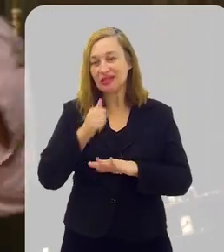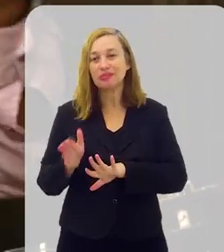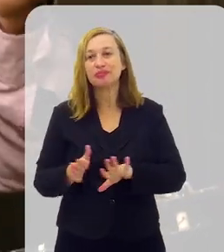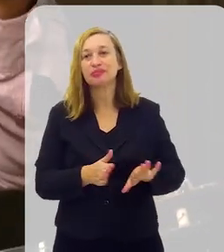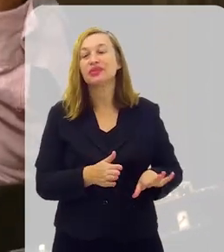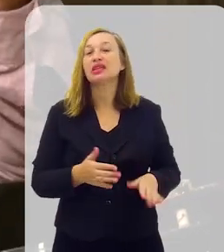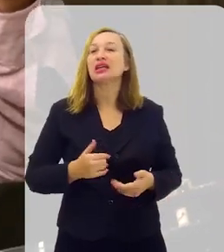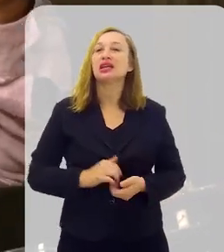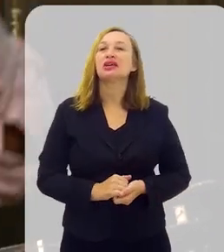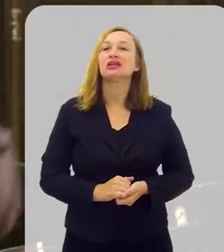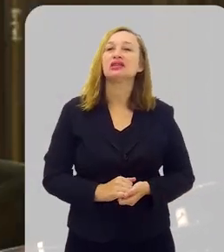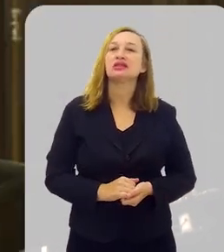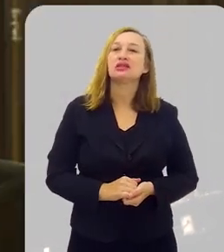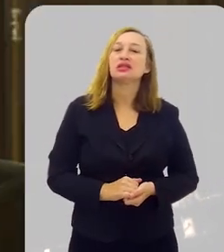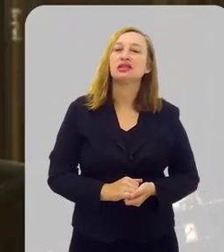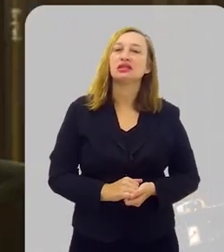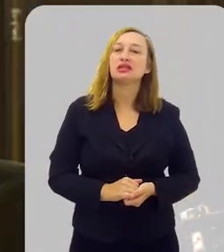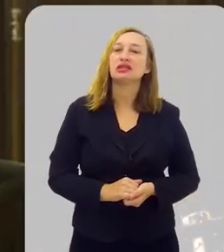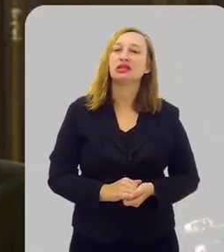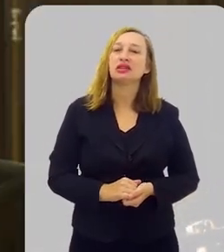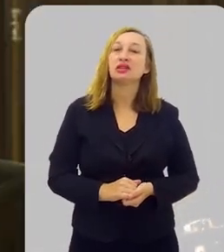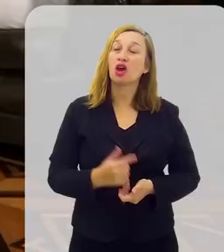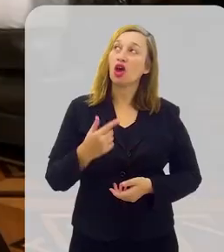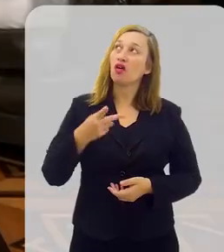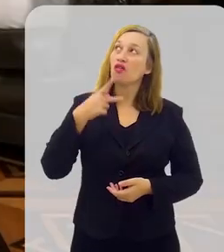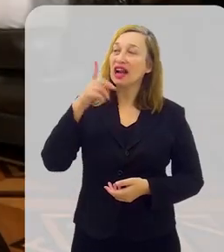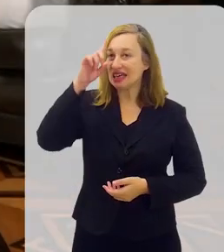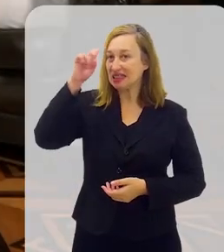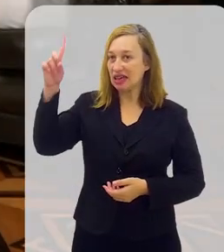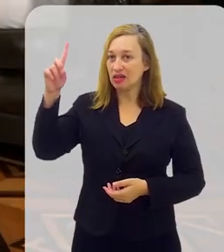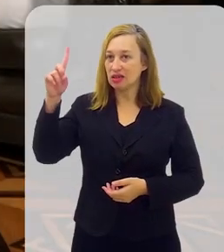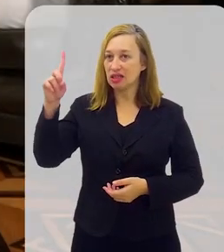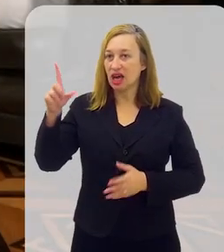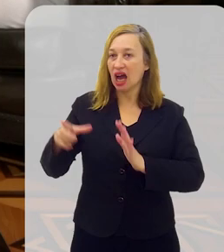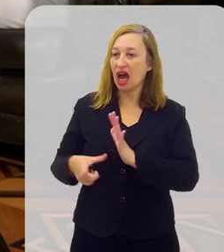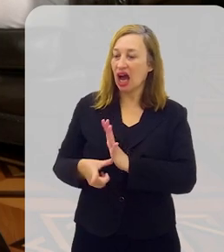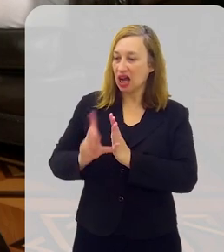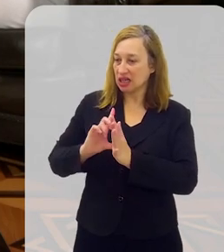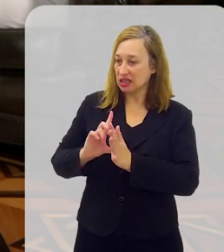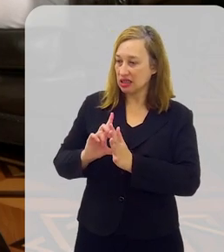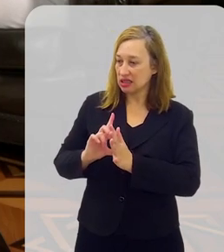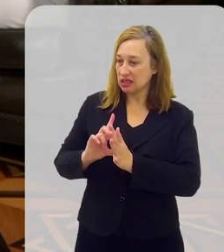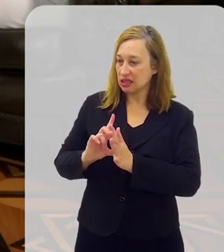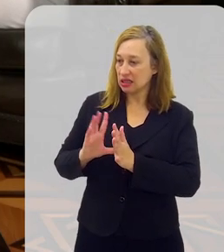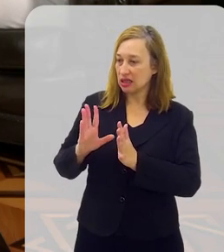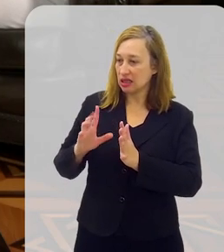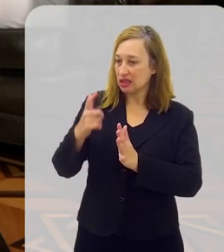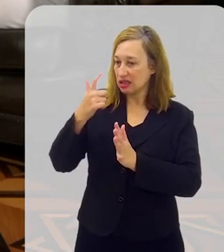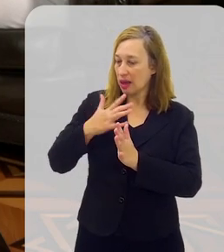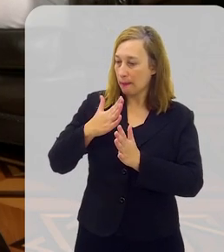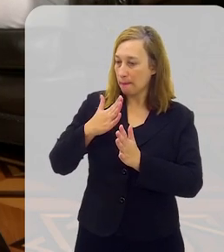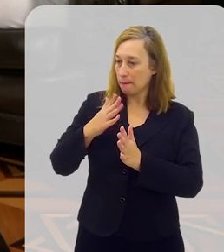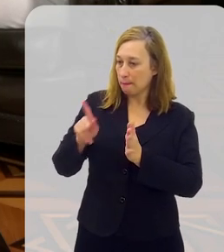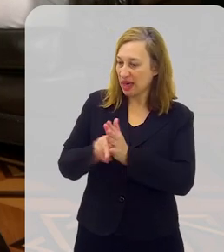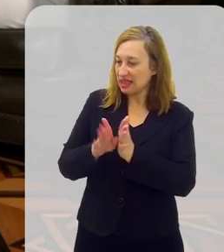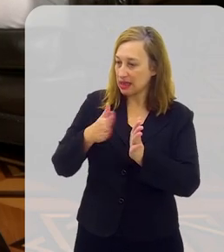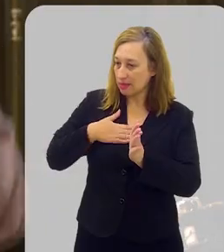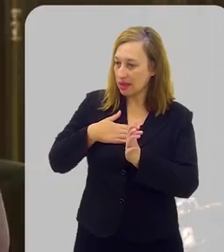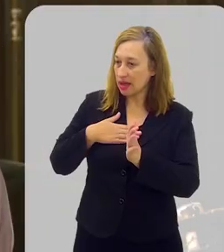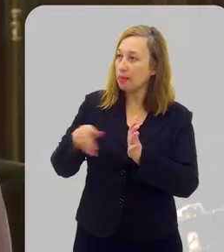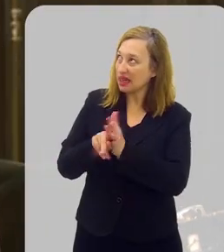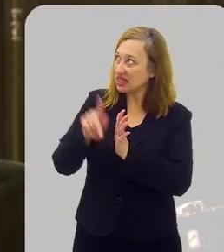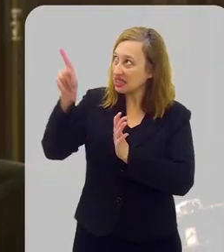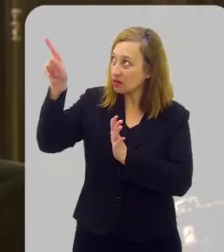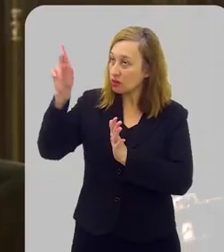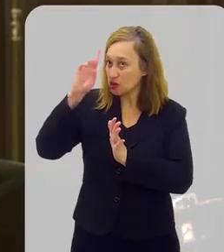que você já teve o prazer de ir lá... Um lugar maravilhoso, uma casa linda. Eu tinha quando eu entrei na minha casa, eu falei, Deus, essa